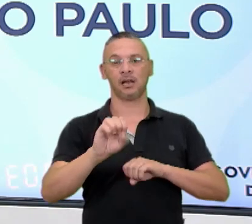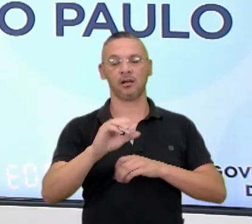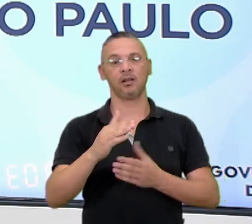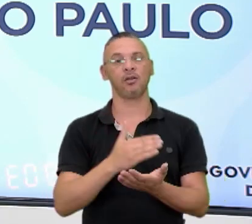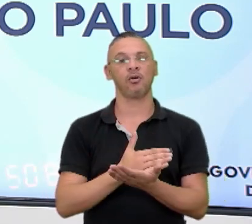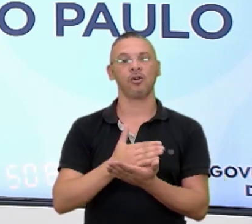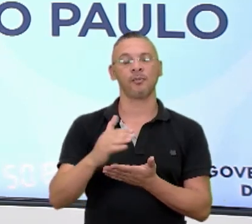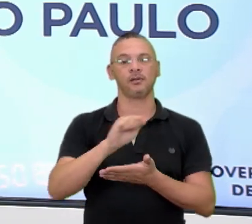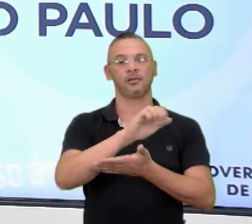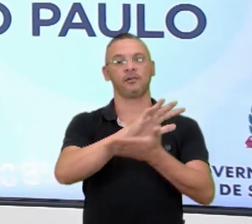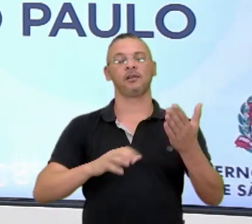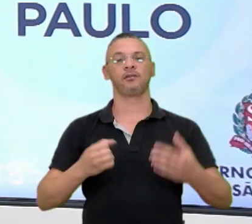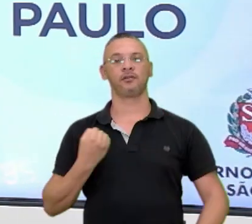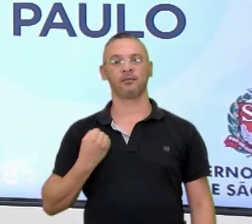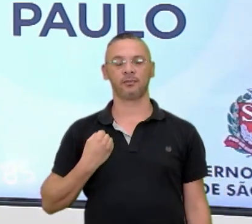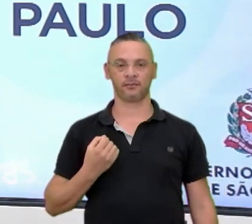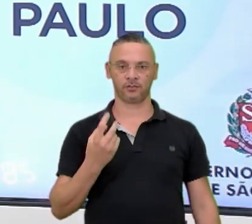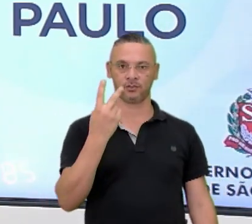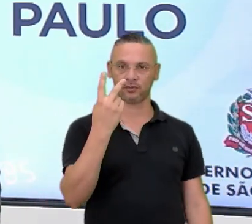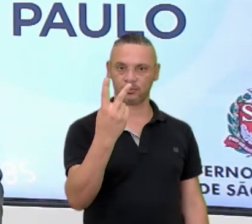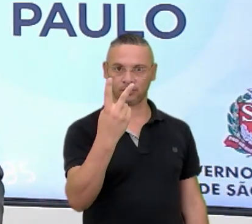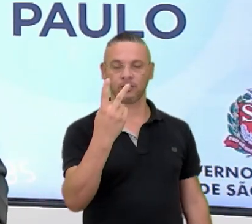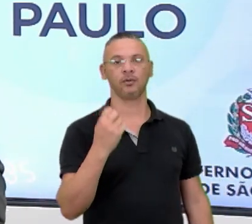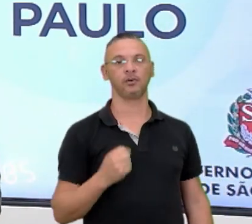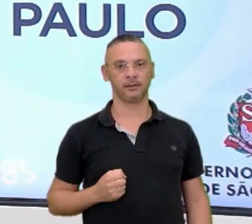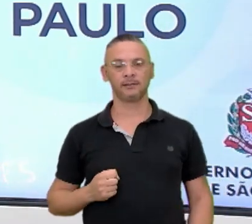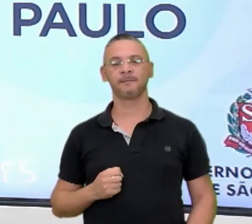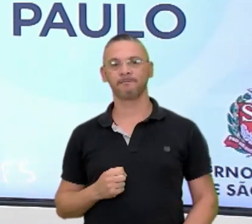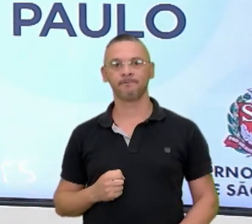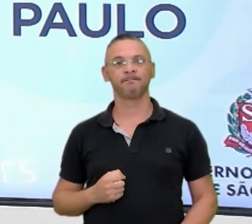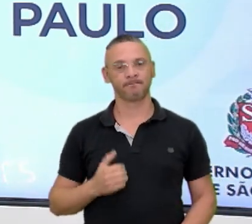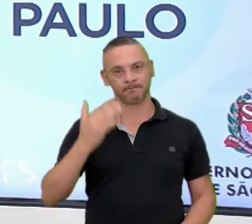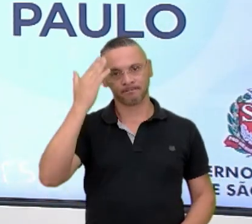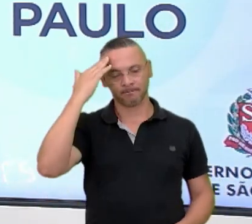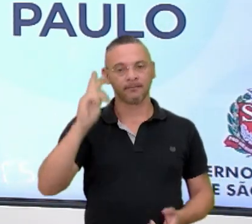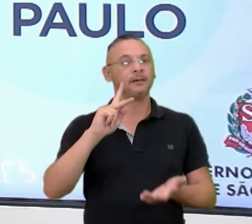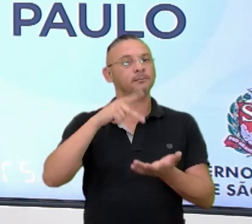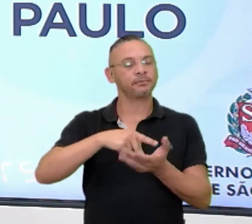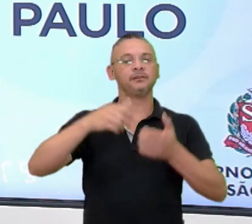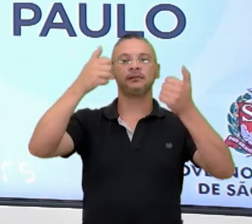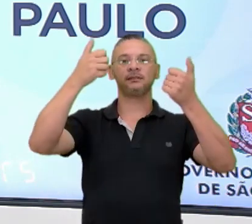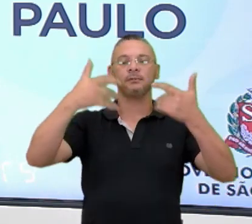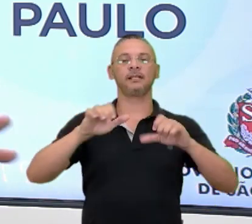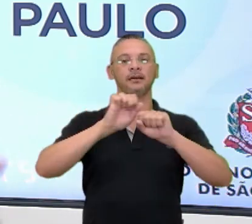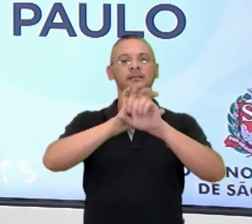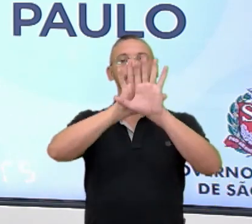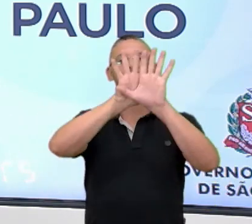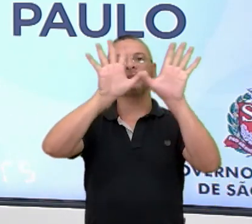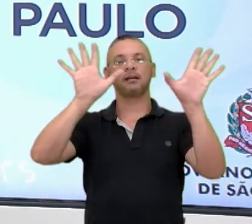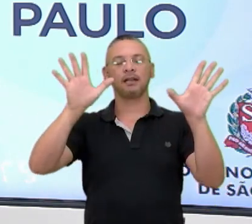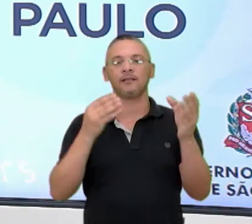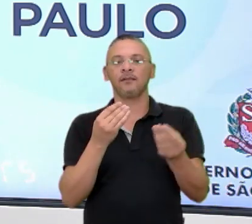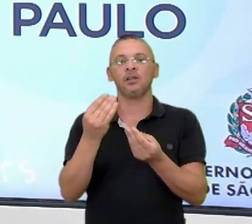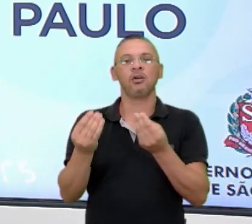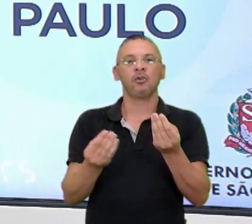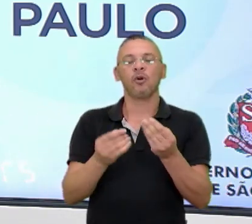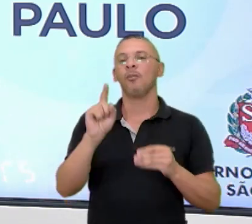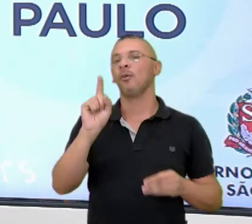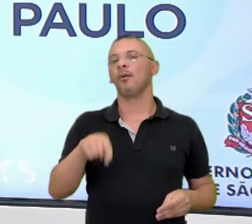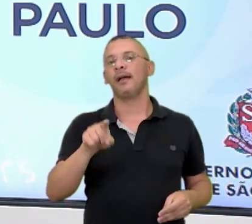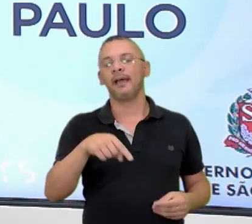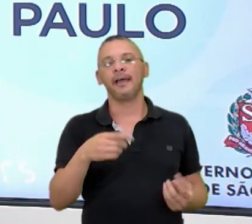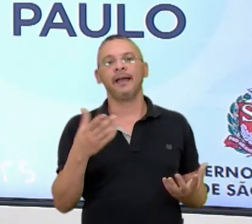a atividade 2. Na atividade 2, pisaremos os pés na água e começaremos a sentir um pouquinho mais sobre o que